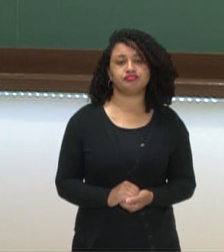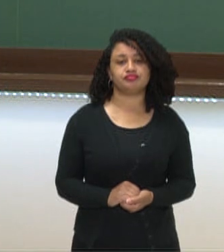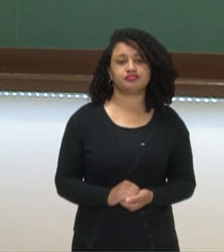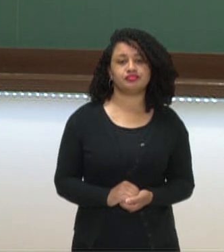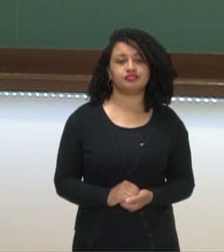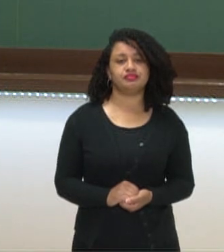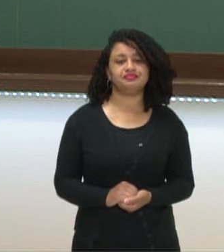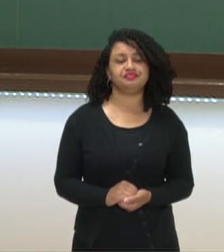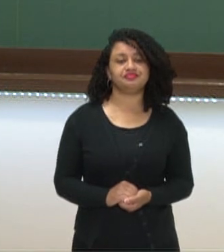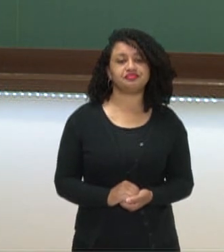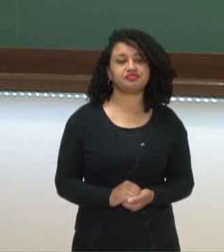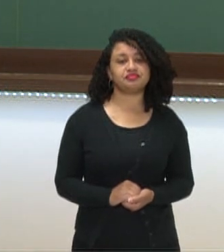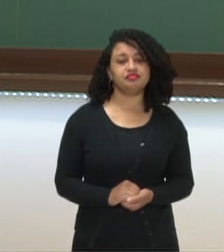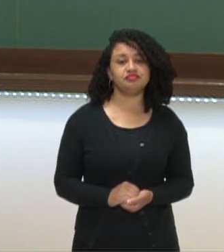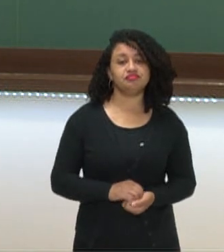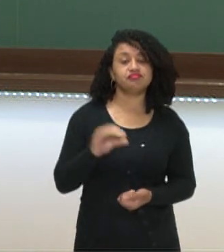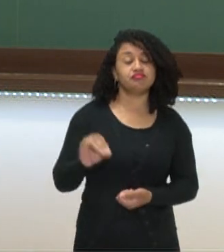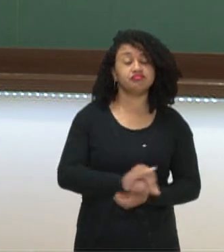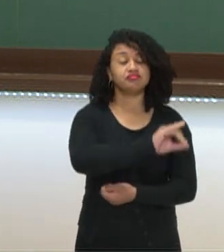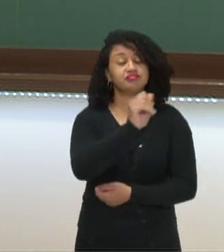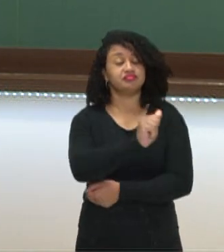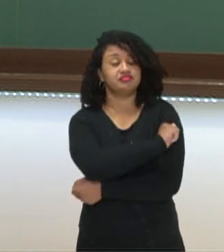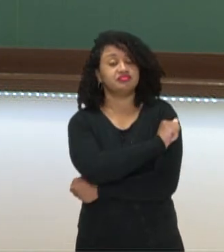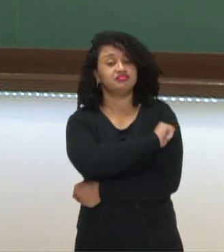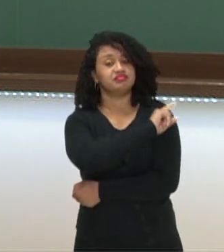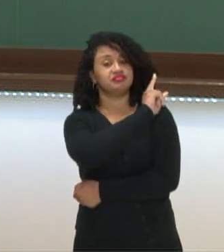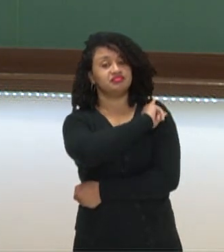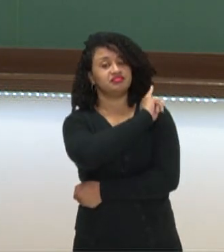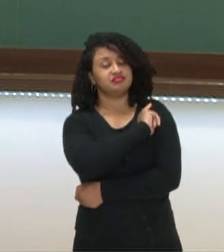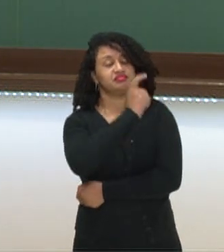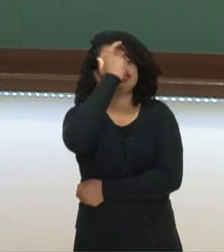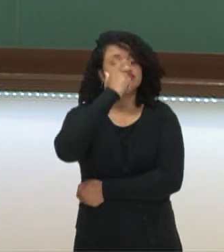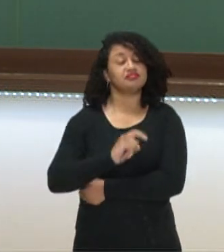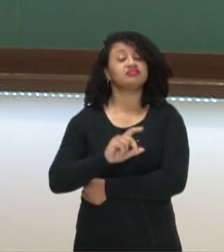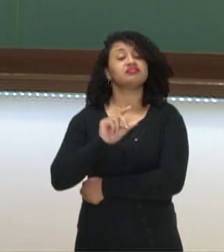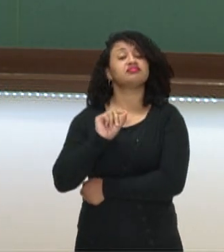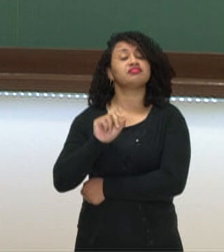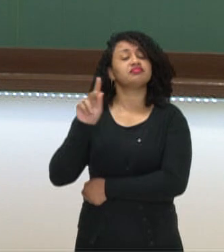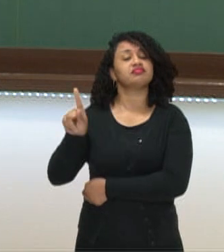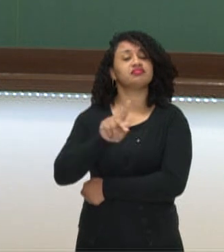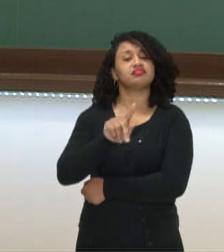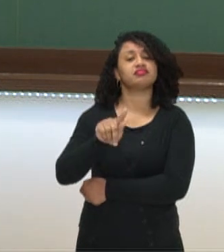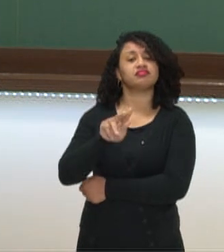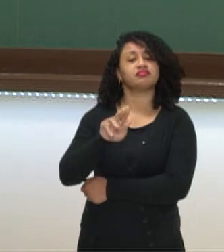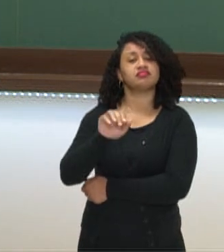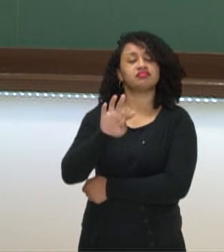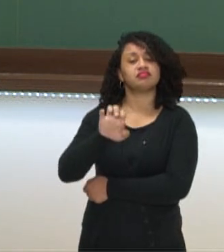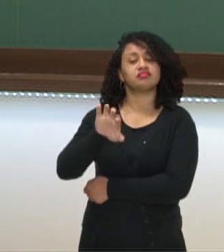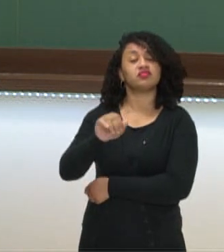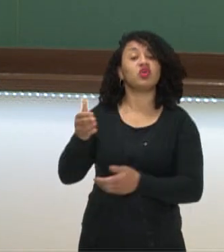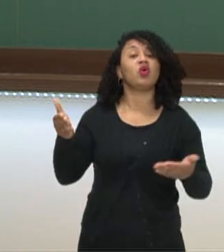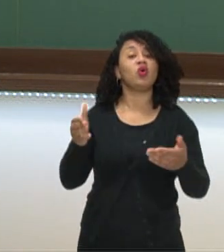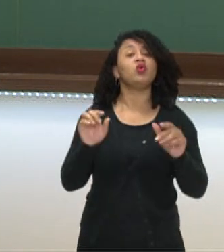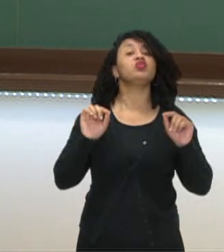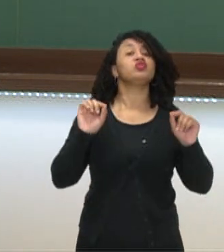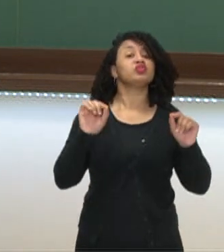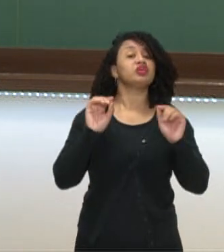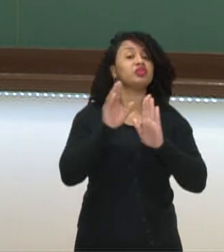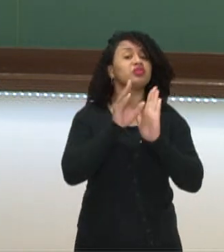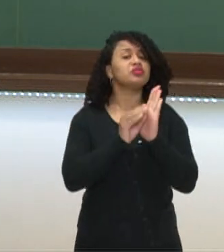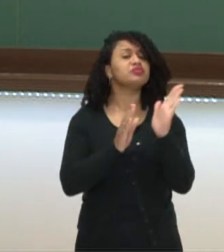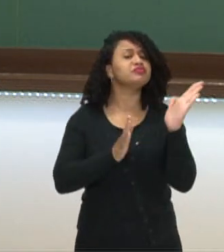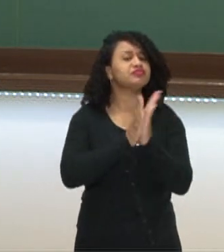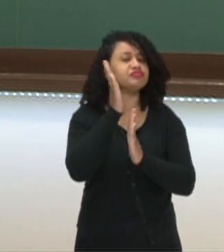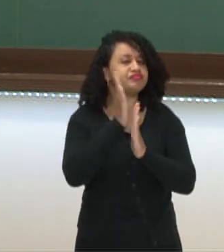Olá, meus queridos da primeira série. Quem está falando aqui é o professor Gustavo e hoje nós vamos falar sobre atrito. Vamos